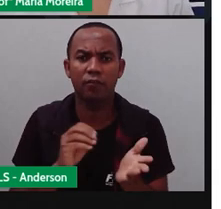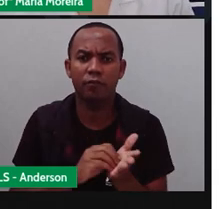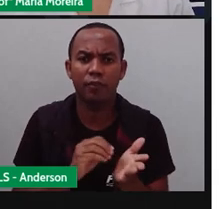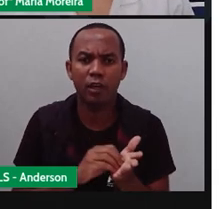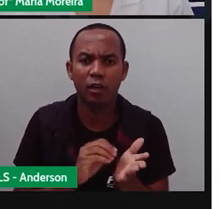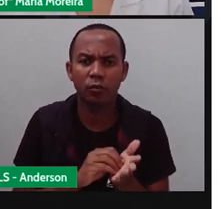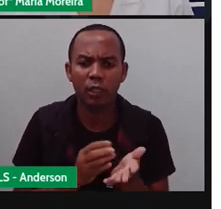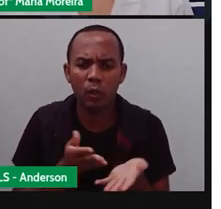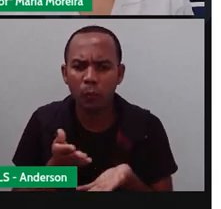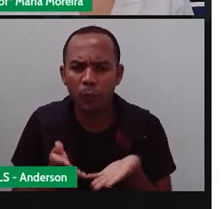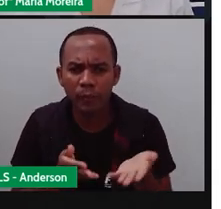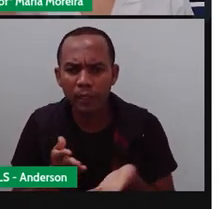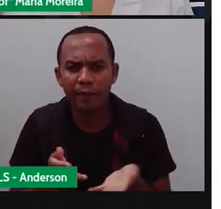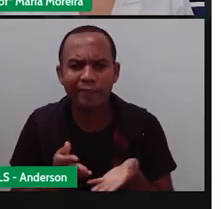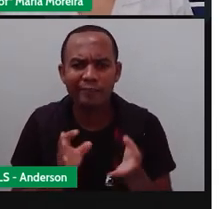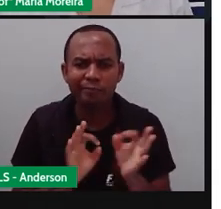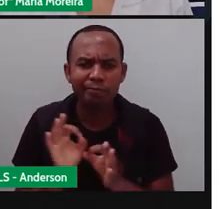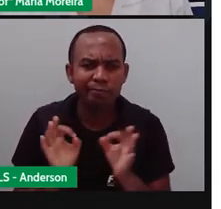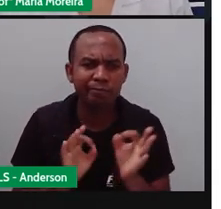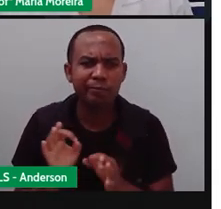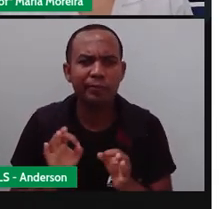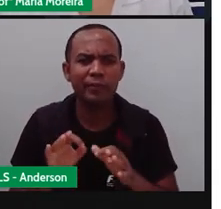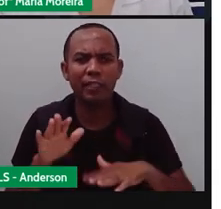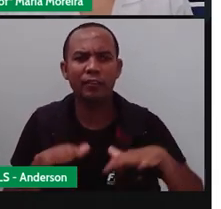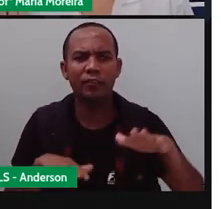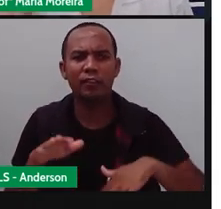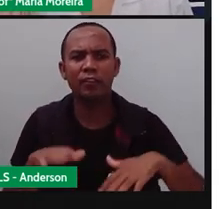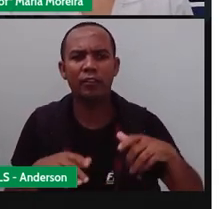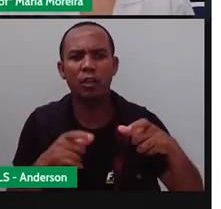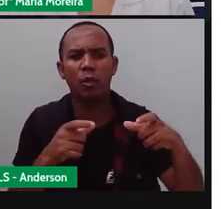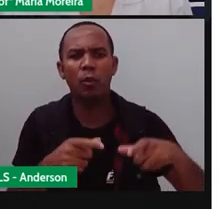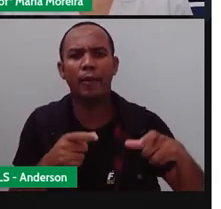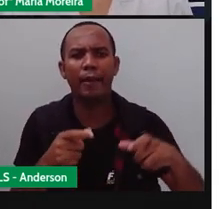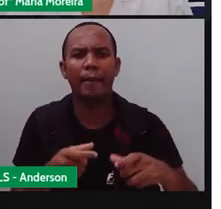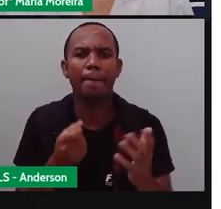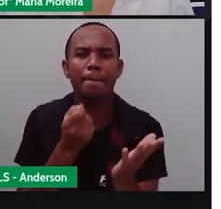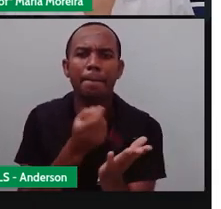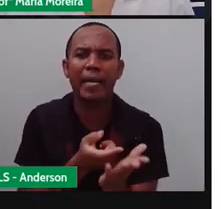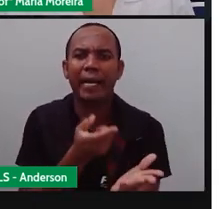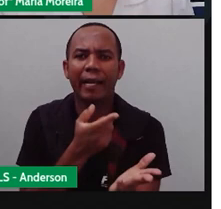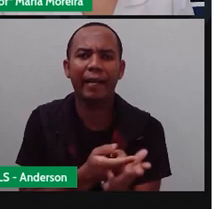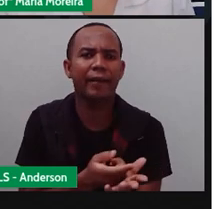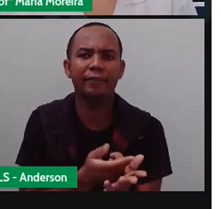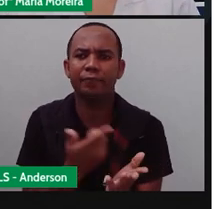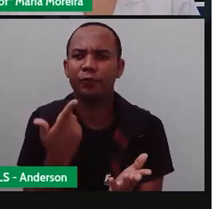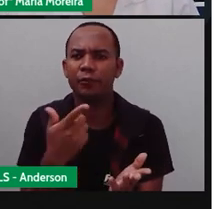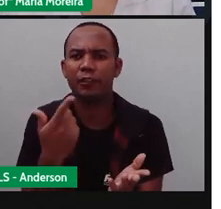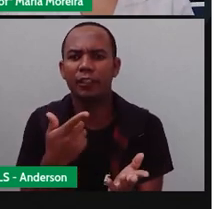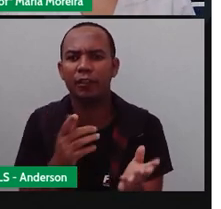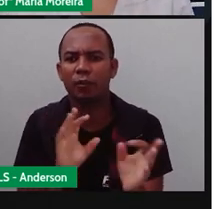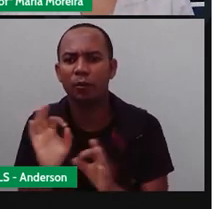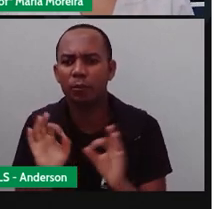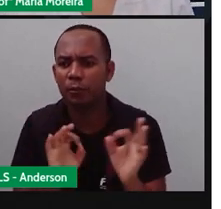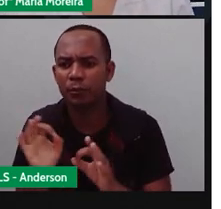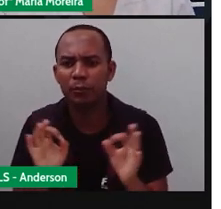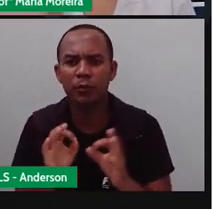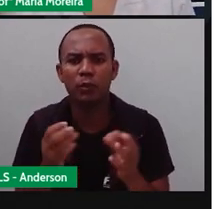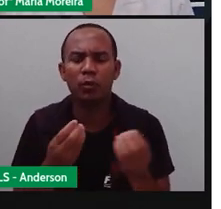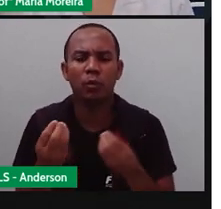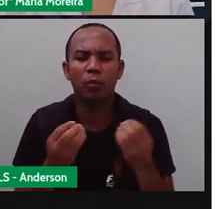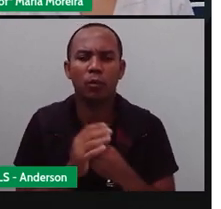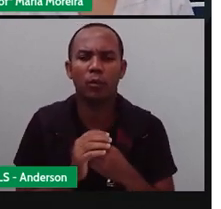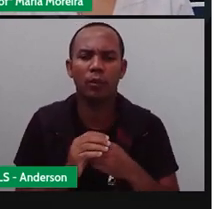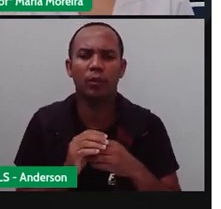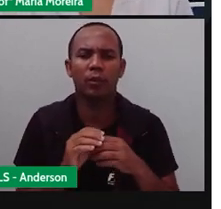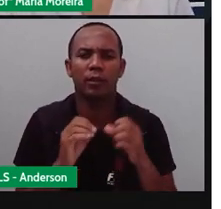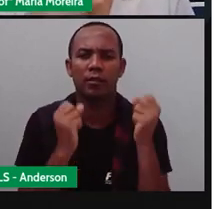uma manutenção em algumas está bem te paga o pedágio é uma taxa para quem não sabe para manutenção A gente paga